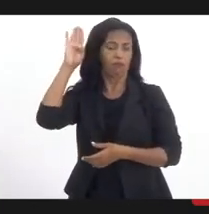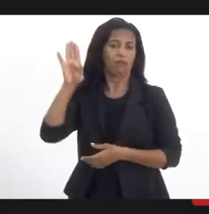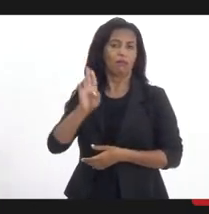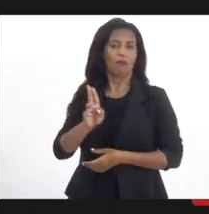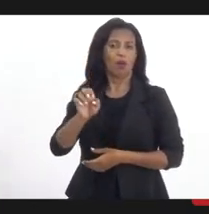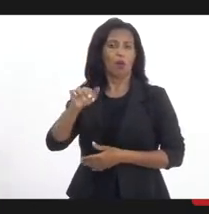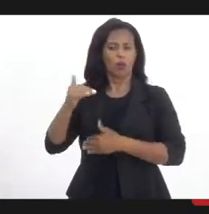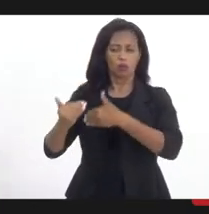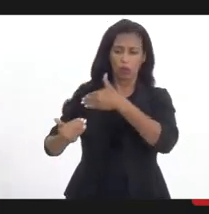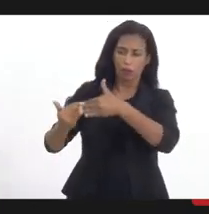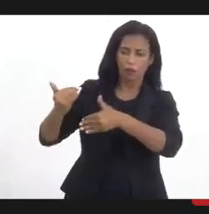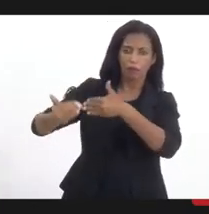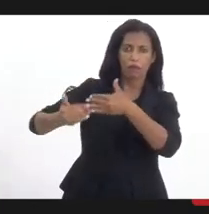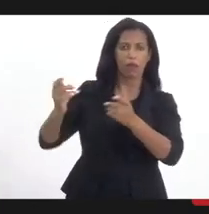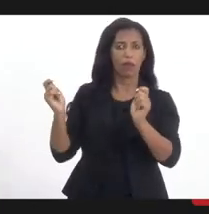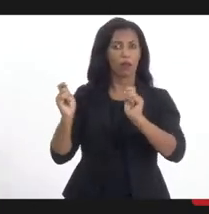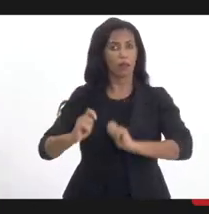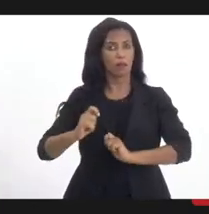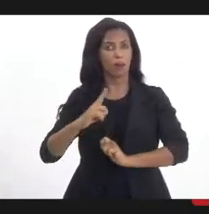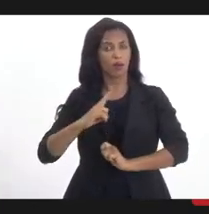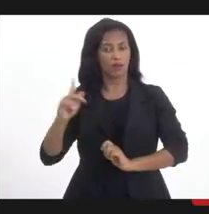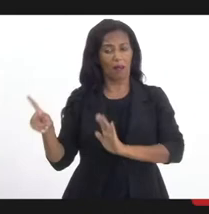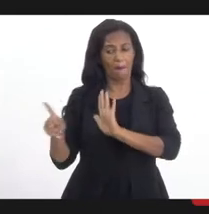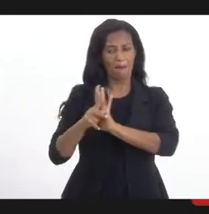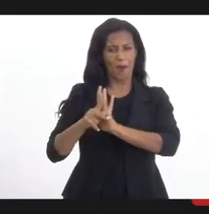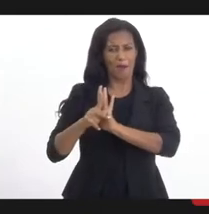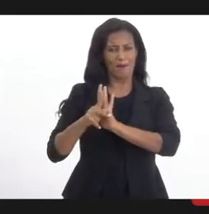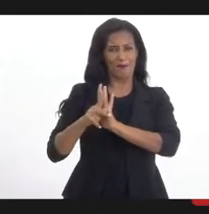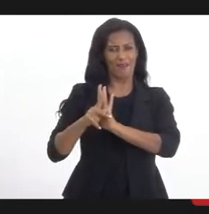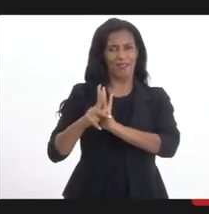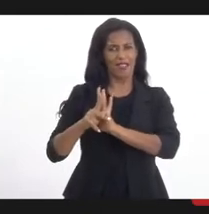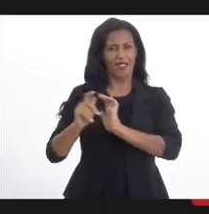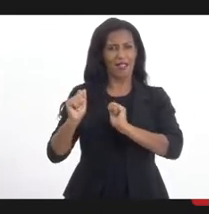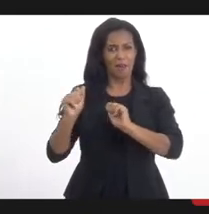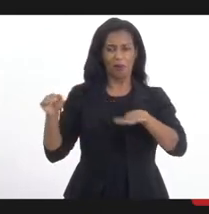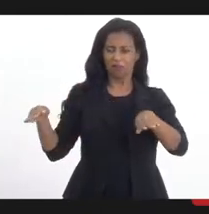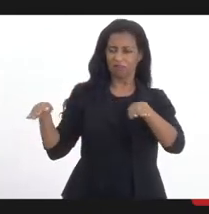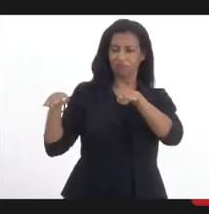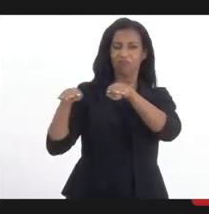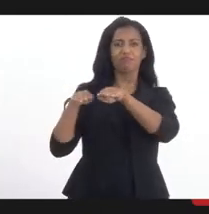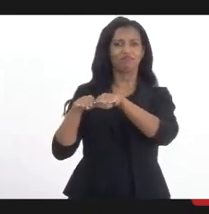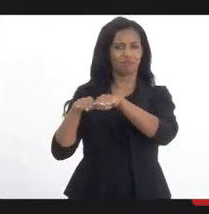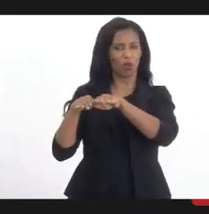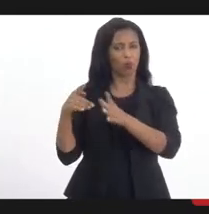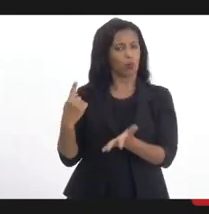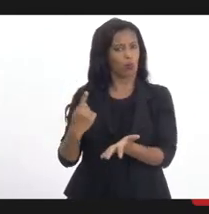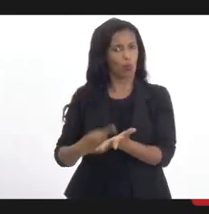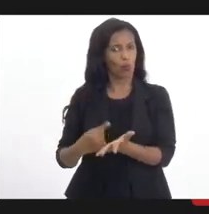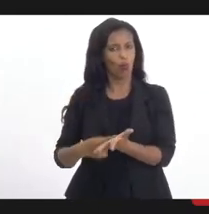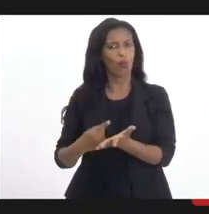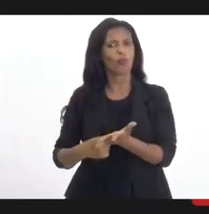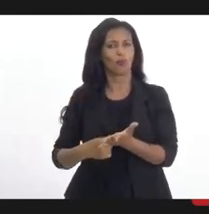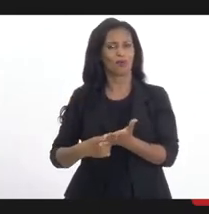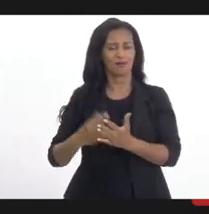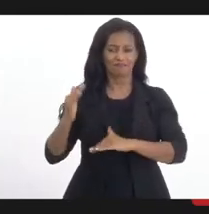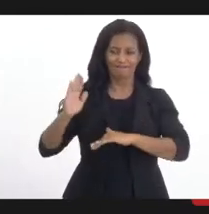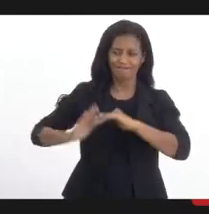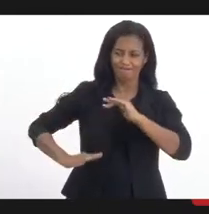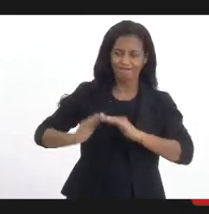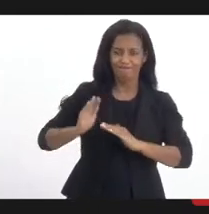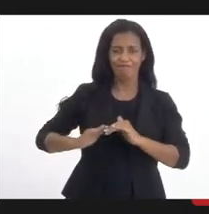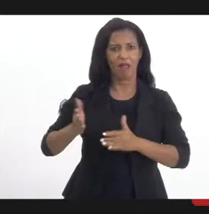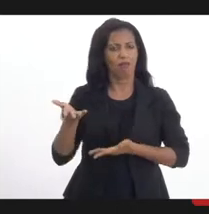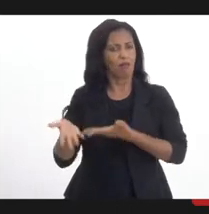uma carreira que possa chamar de sua, que possa estar à altura do compromisso, da competência, enfim,